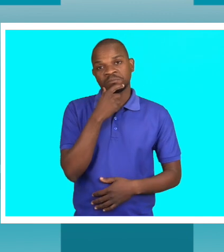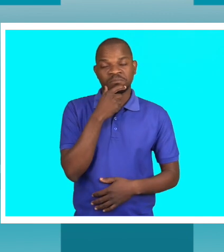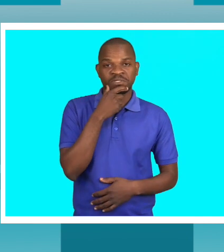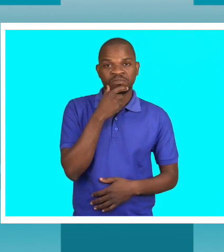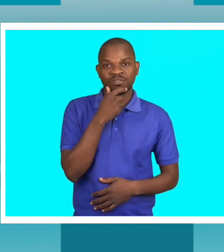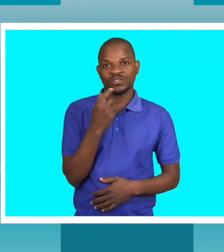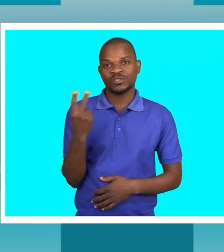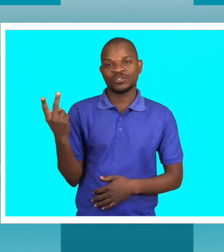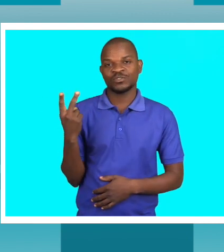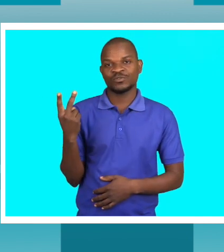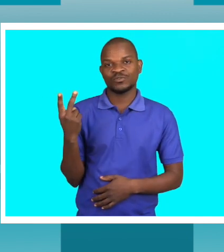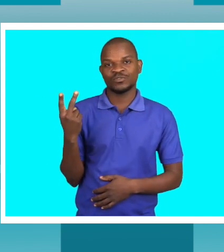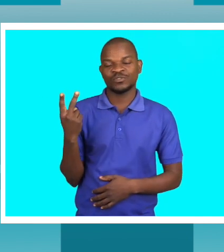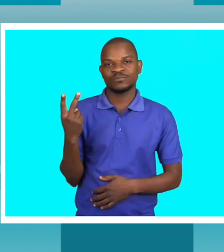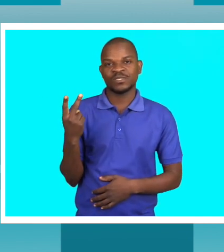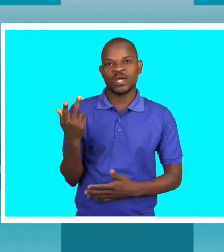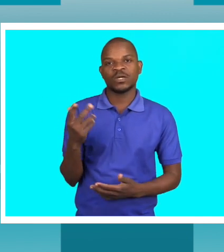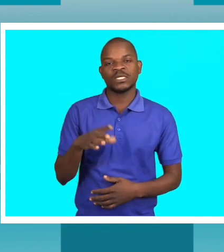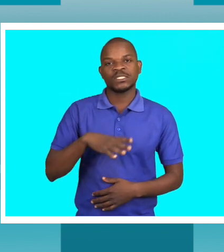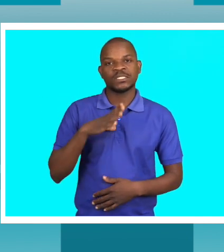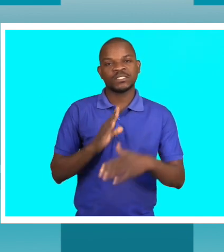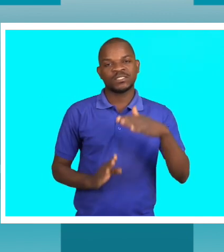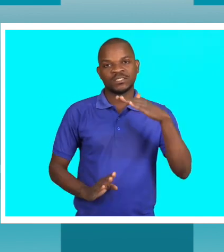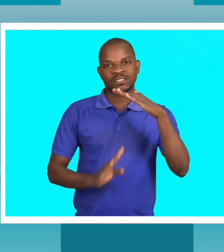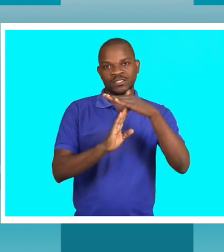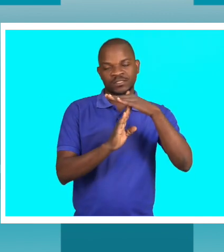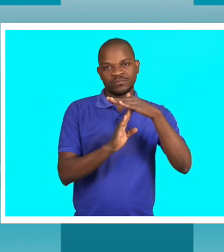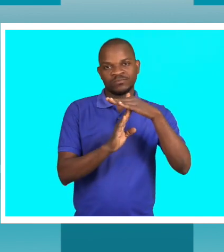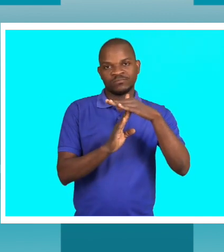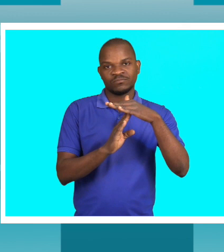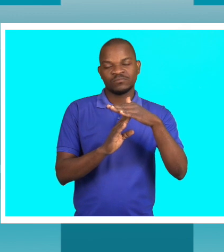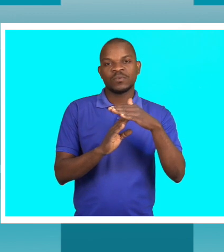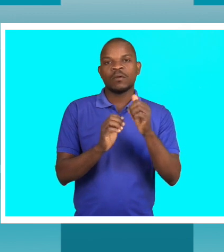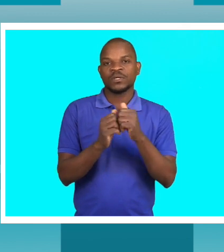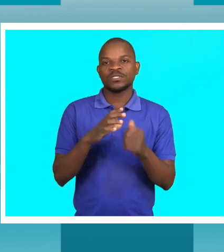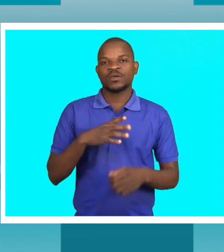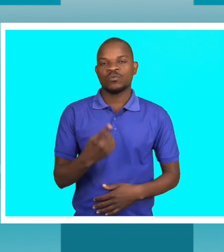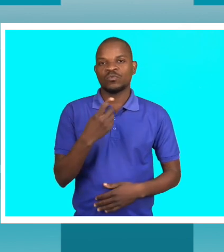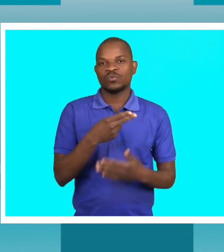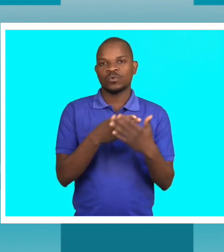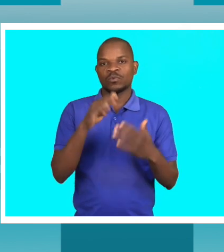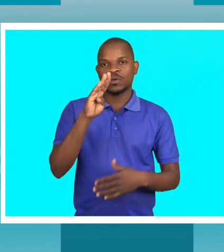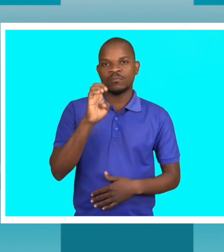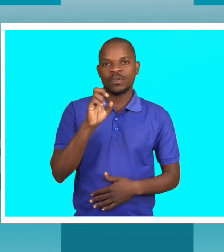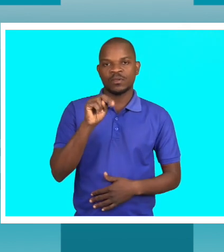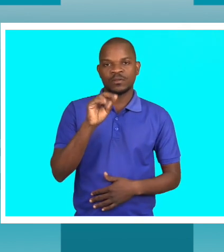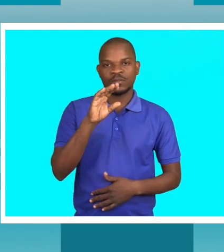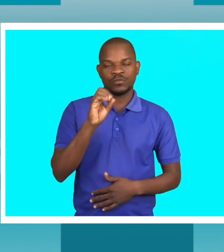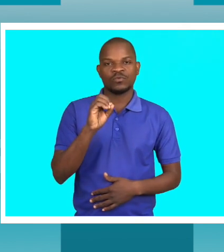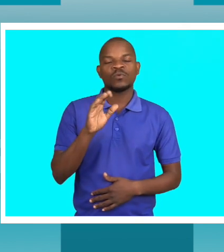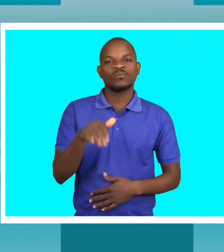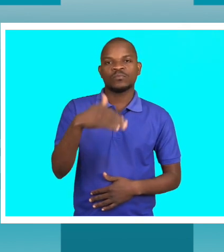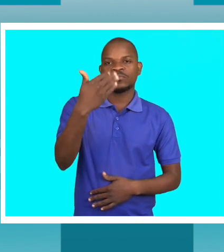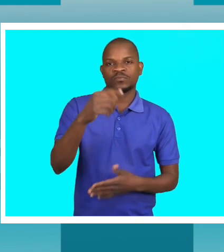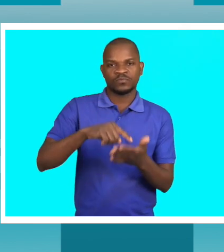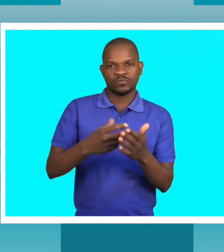pena que o Armindo e a Serena já estão fora da idade para o 2021, provavelmente. O Benício ainda tem a possibilidade de participar do próximo